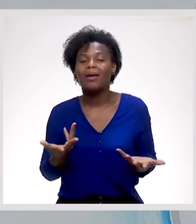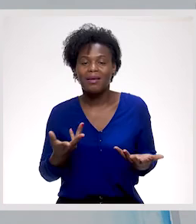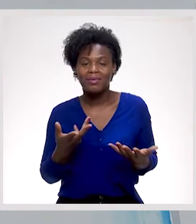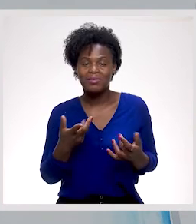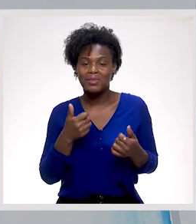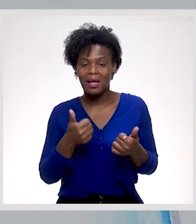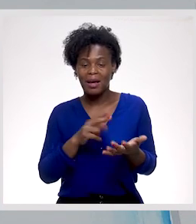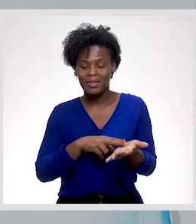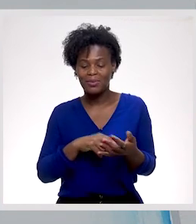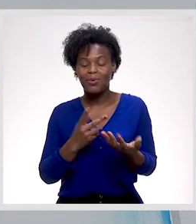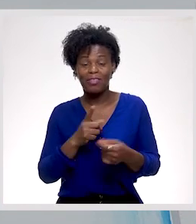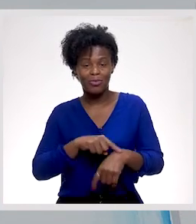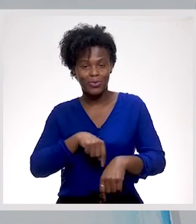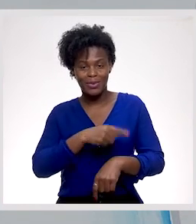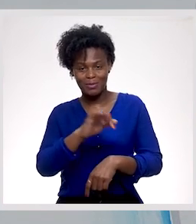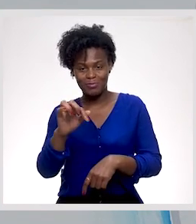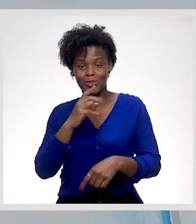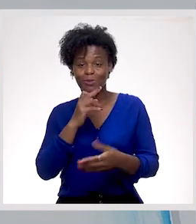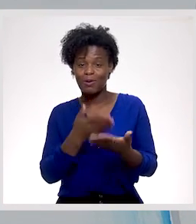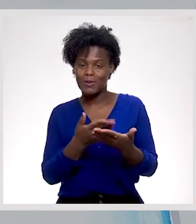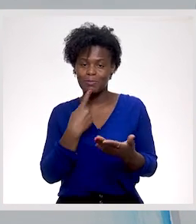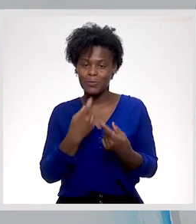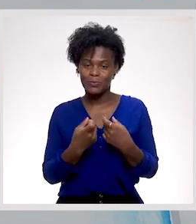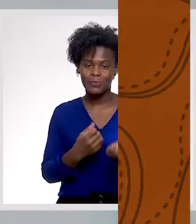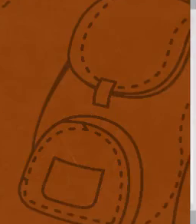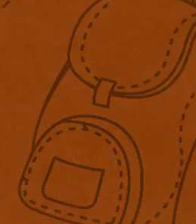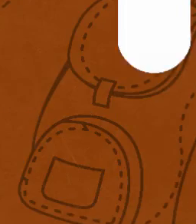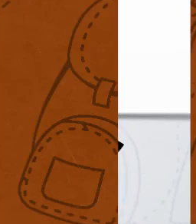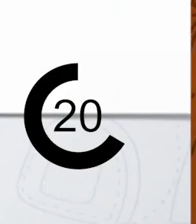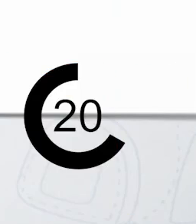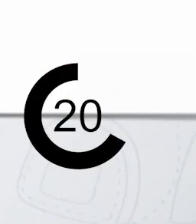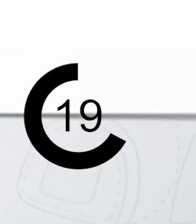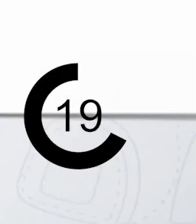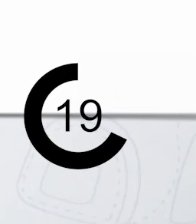correta? Vão ter um tempo para responder à questão.